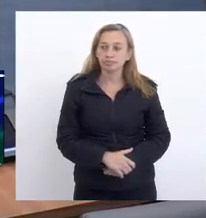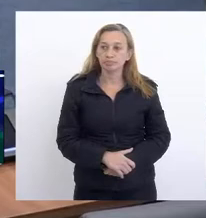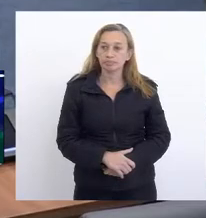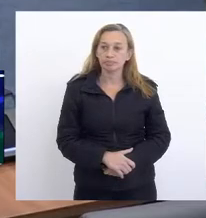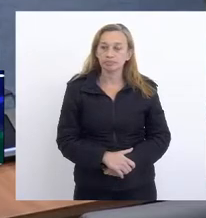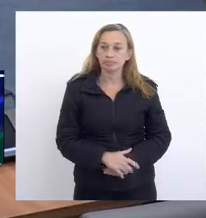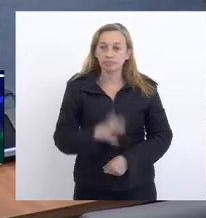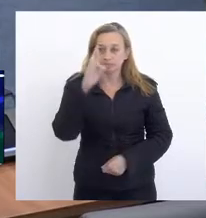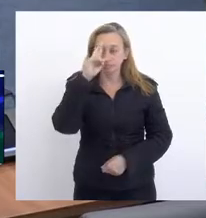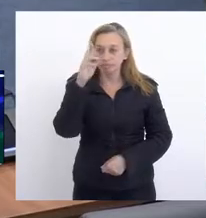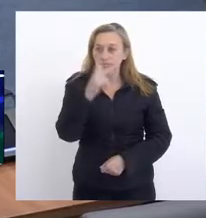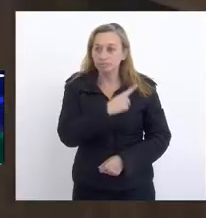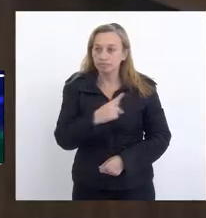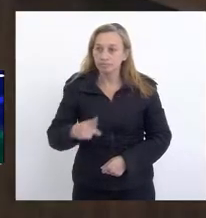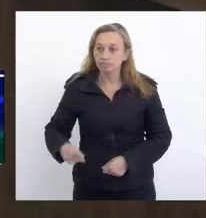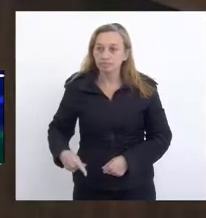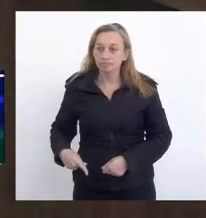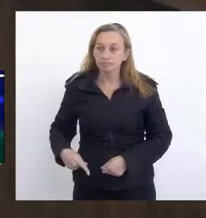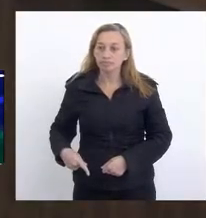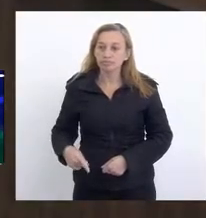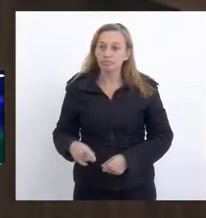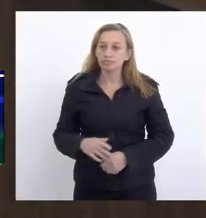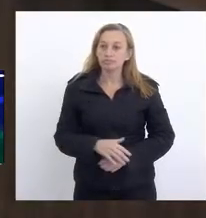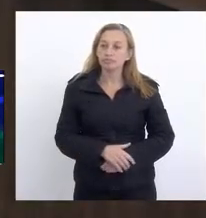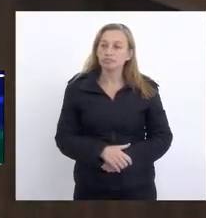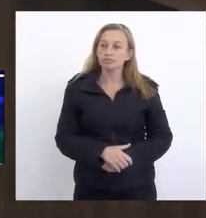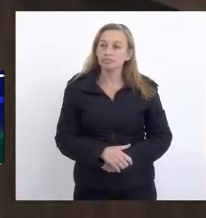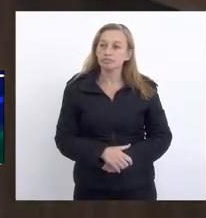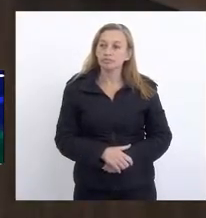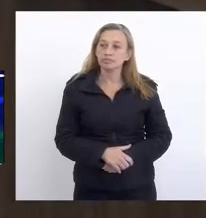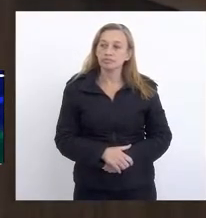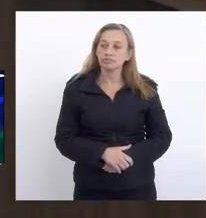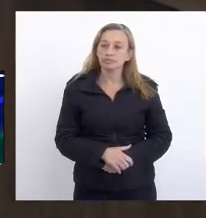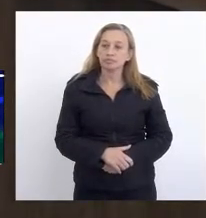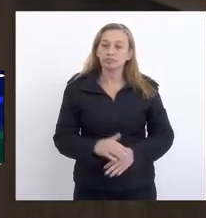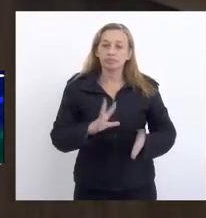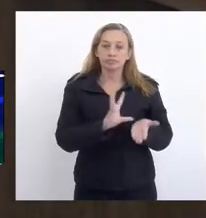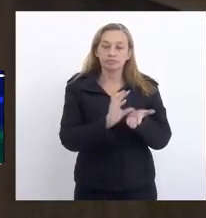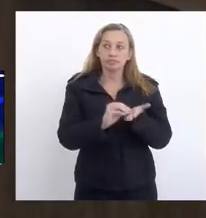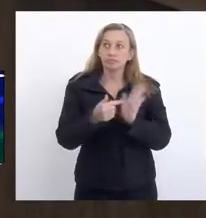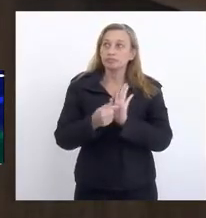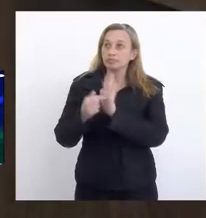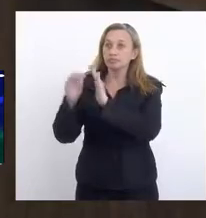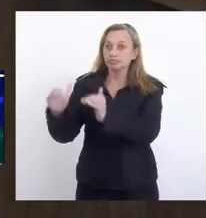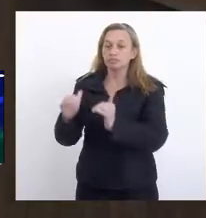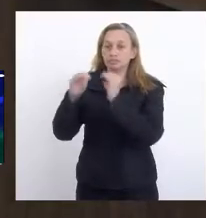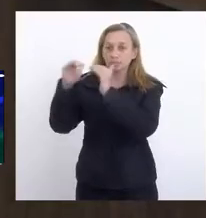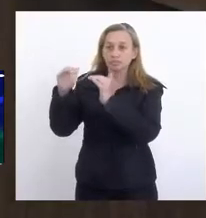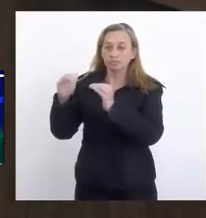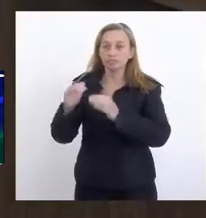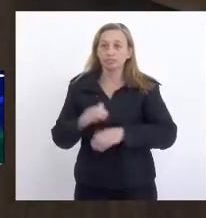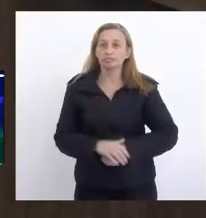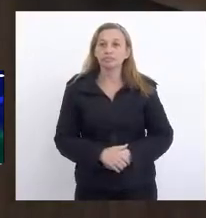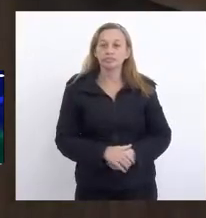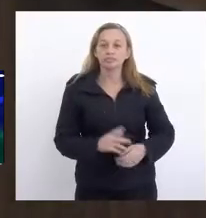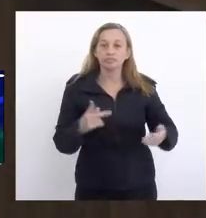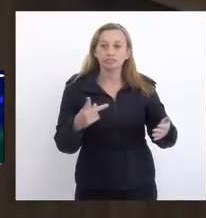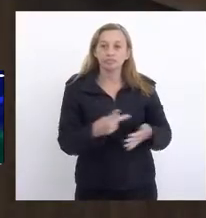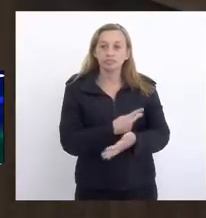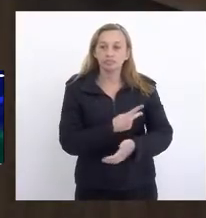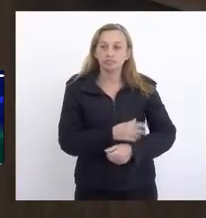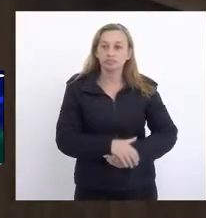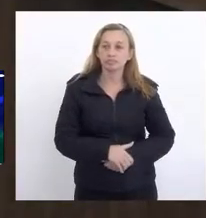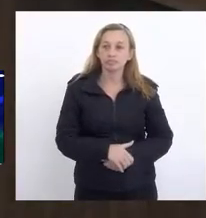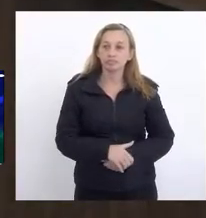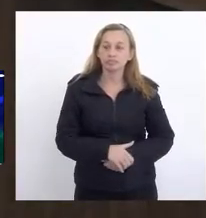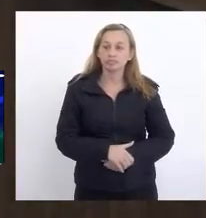Senhora presidente, deputada Tia Ju, a ata reflete com exatidão o ocorrido